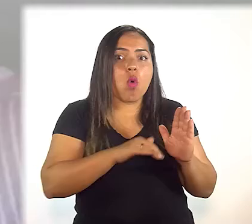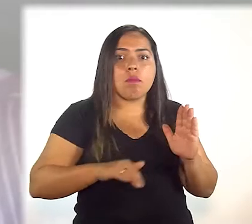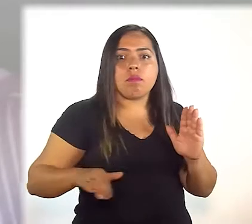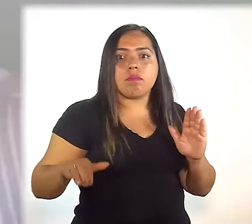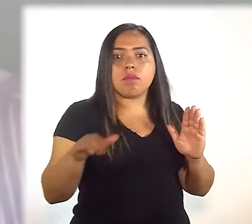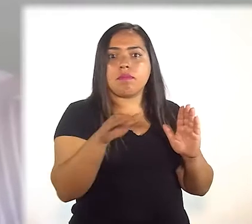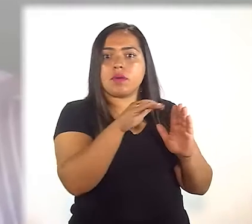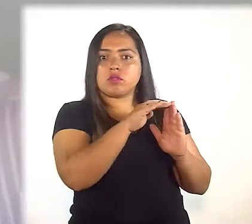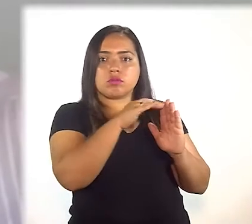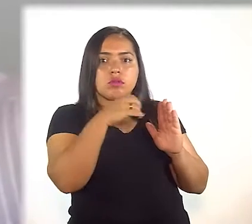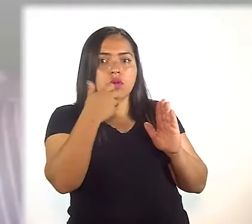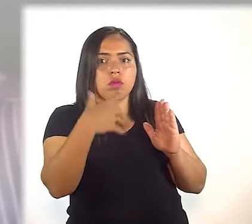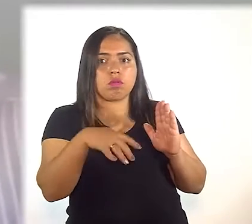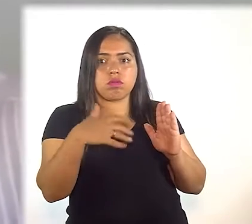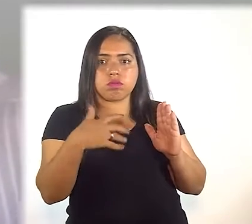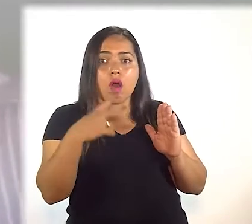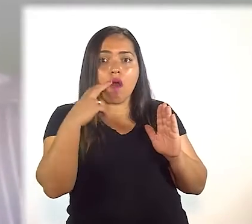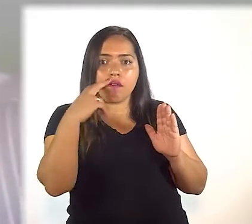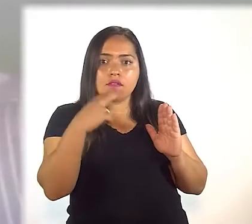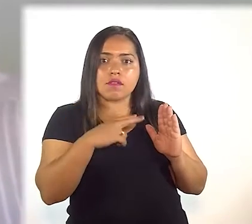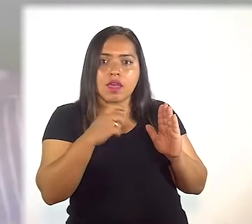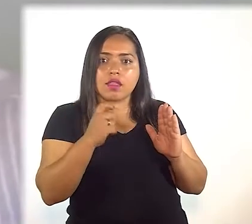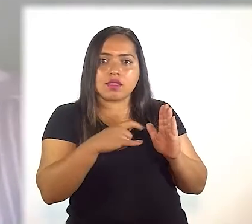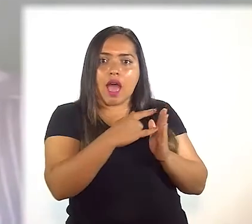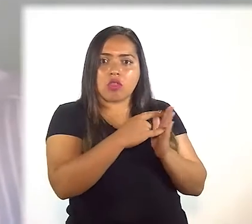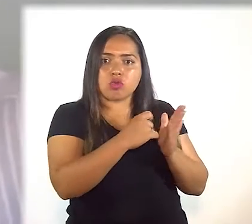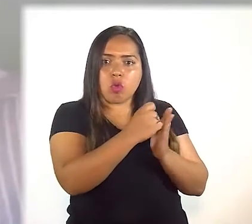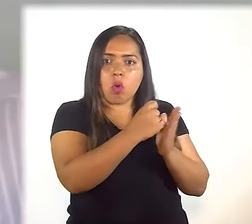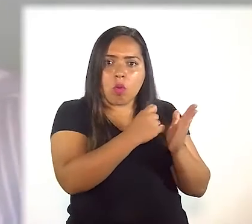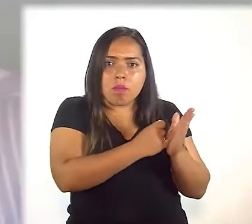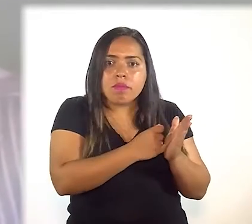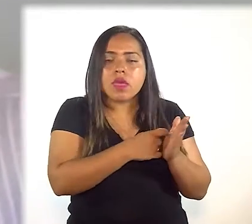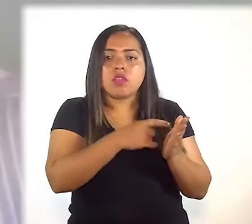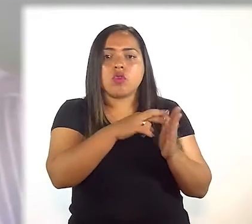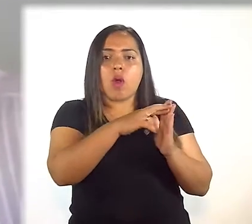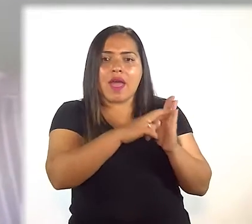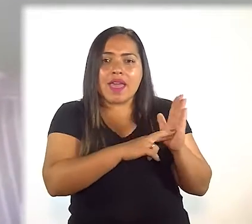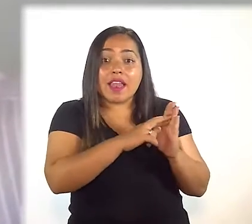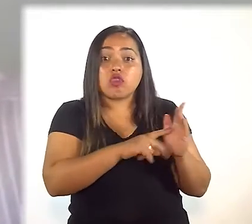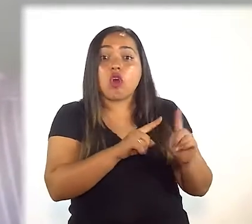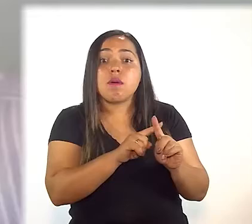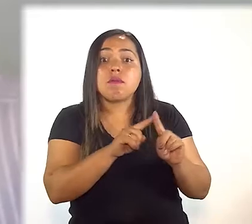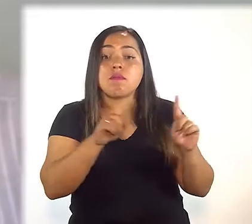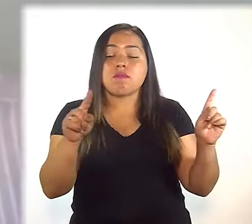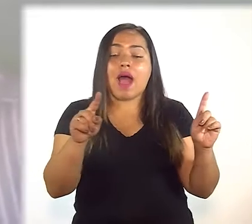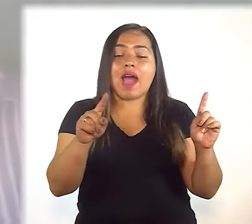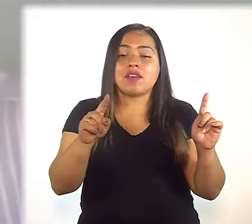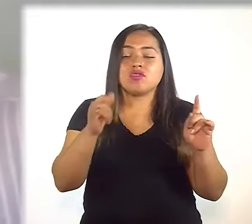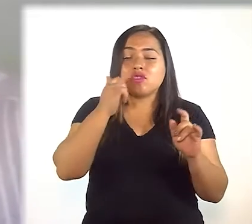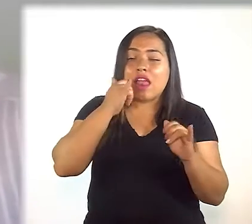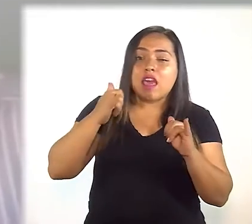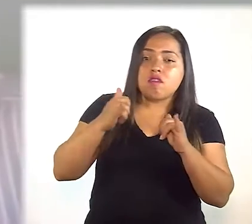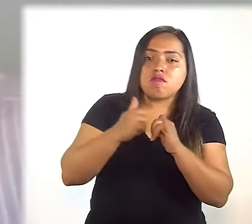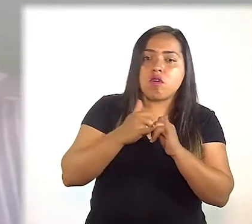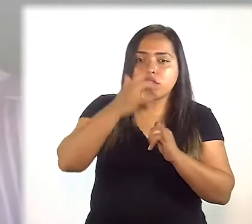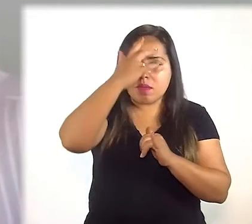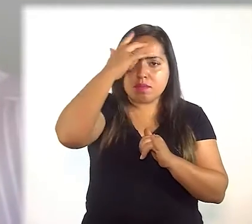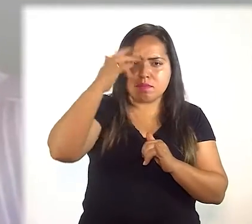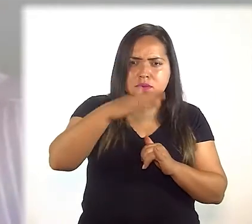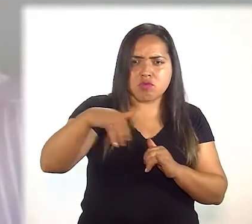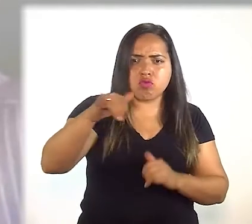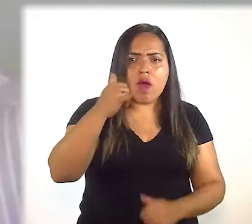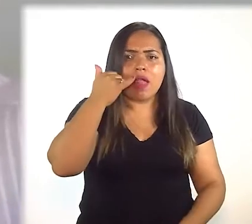Disque 100 aumentaram, né? Segundo consta. Mas ali na ponta, onde a gente